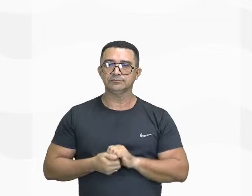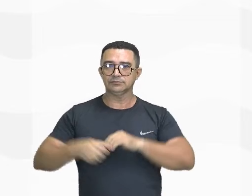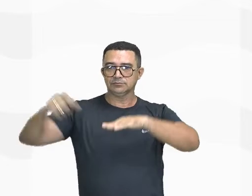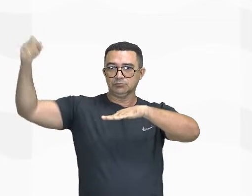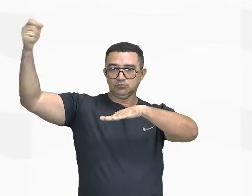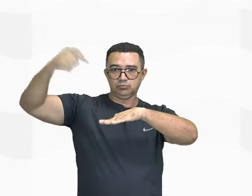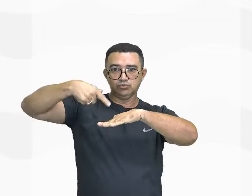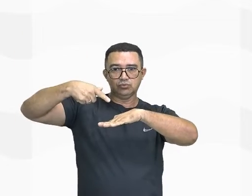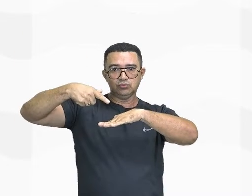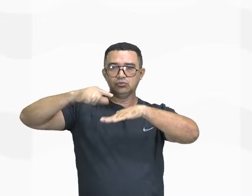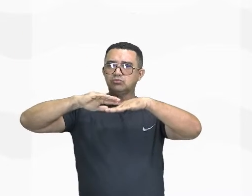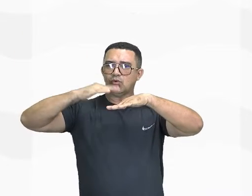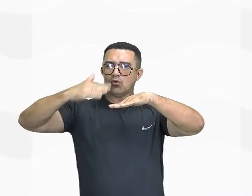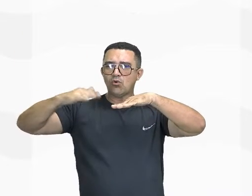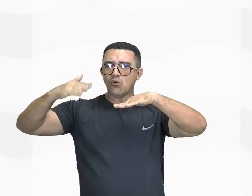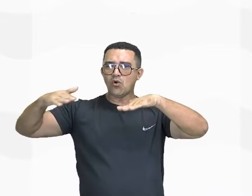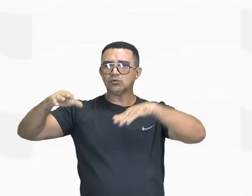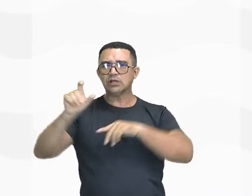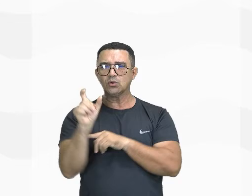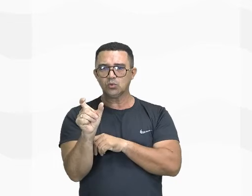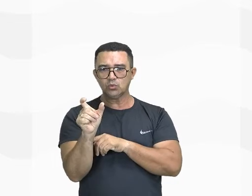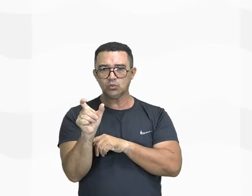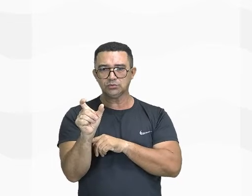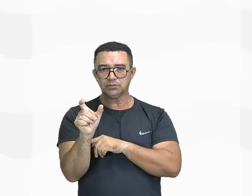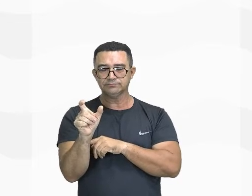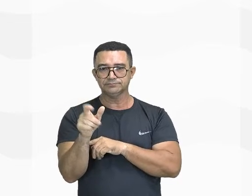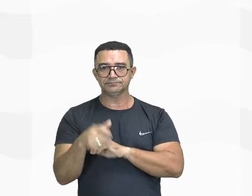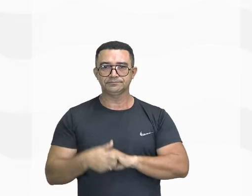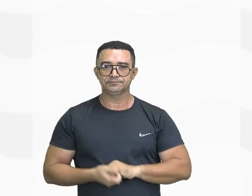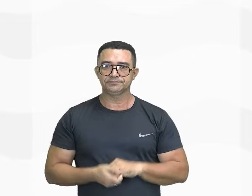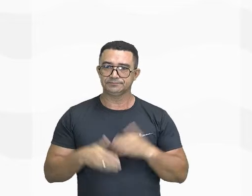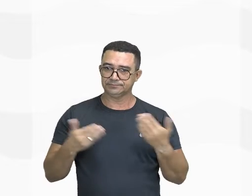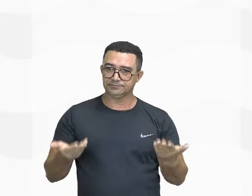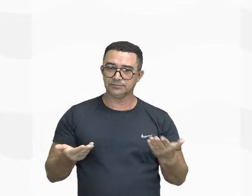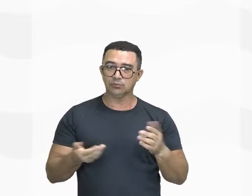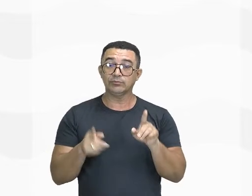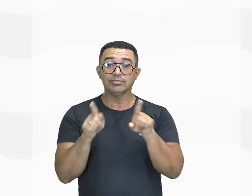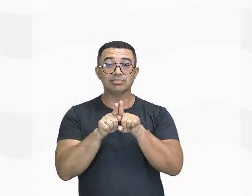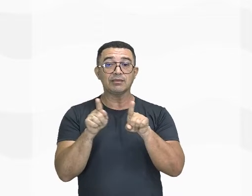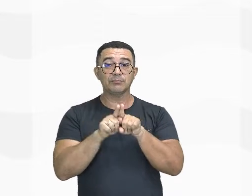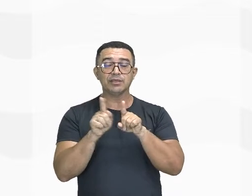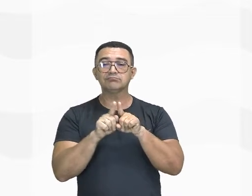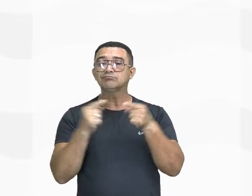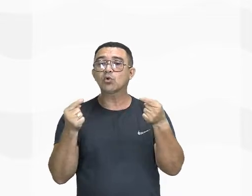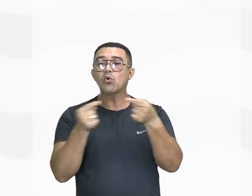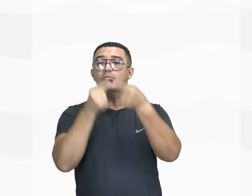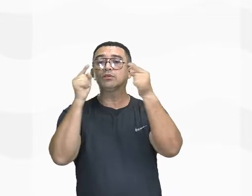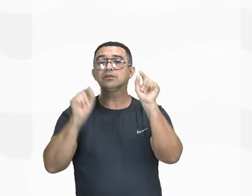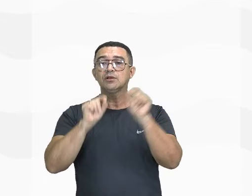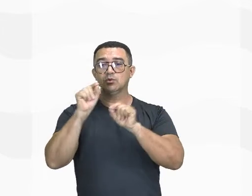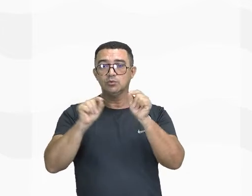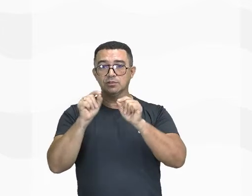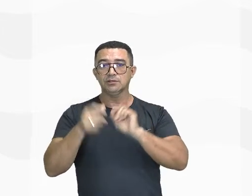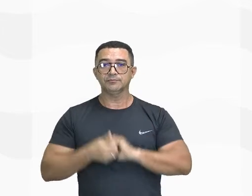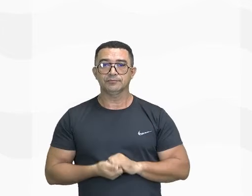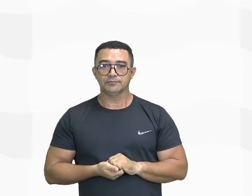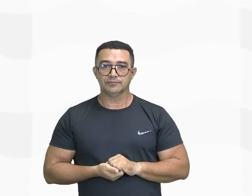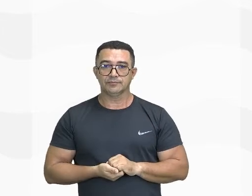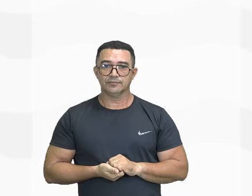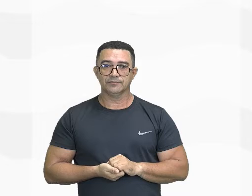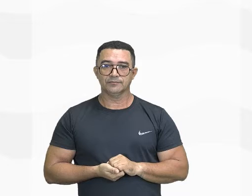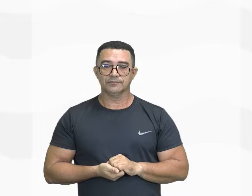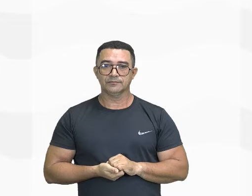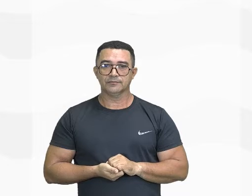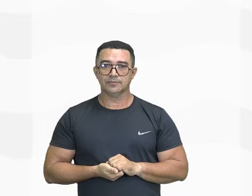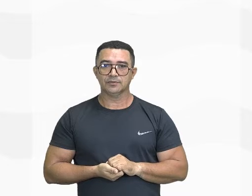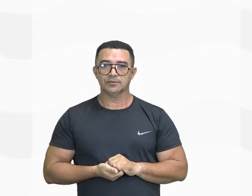reflexão de radiação de onda curta, né, como a gente viu. Então, elas também estão relacionadas com essa retroalimentação, como a gente